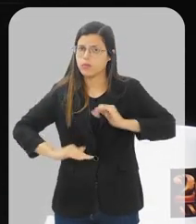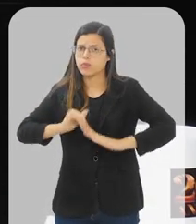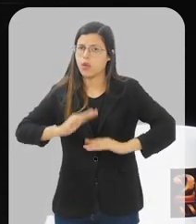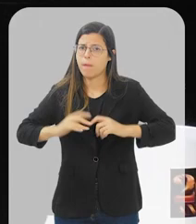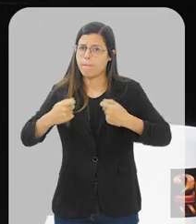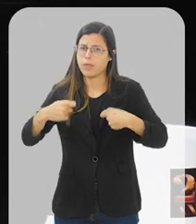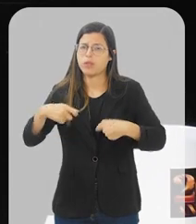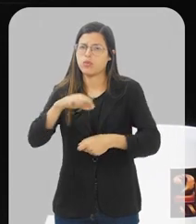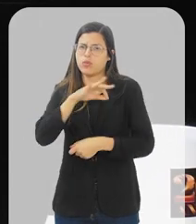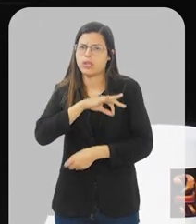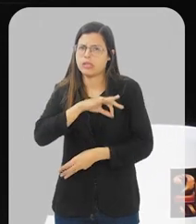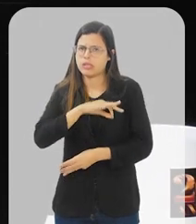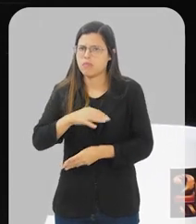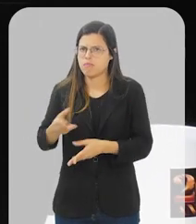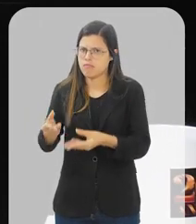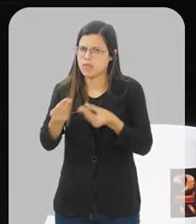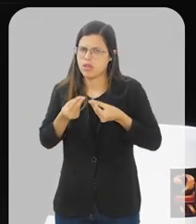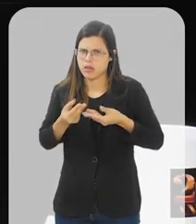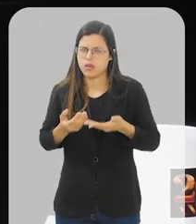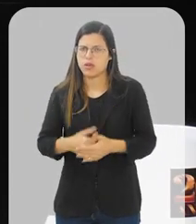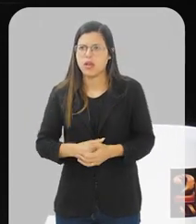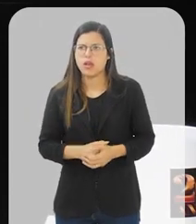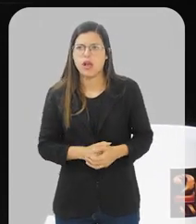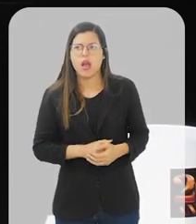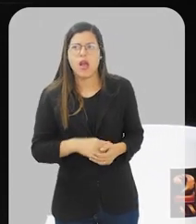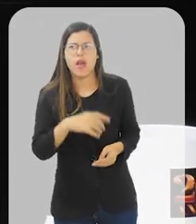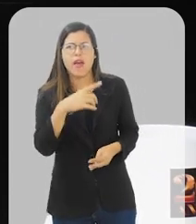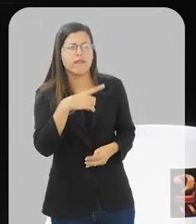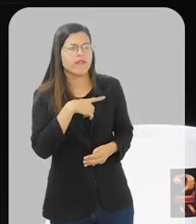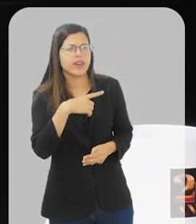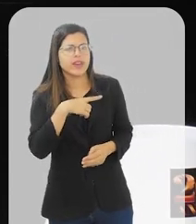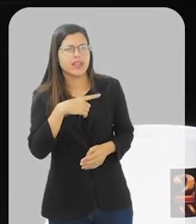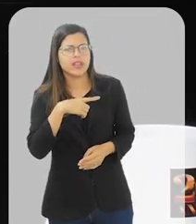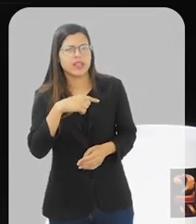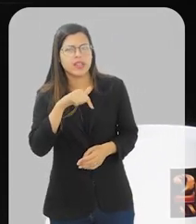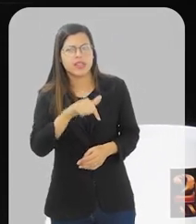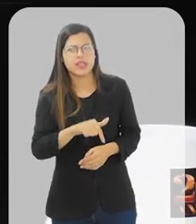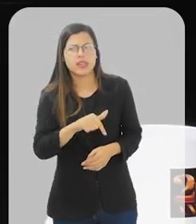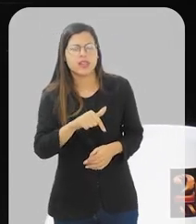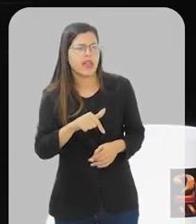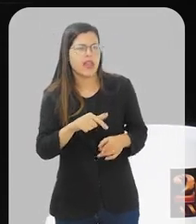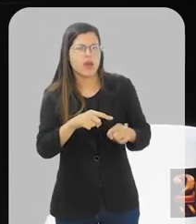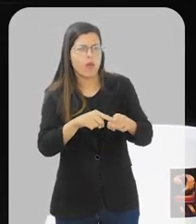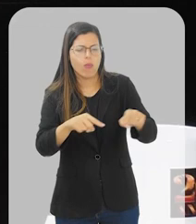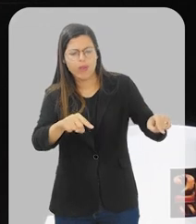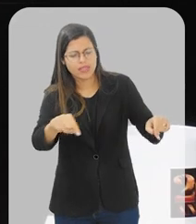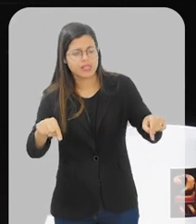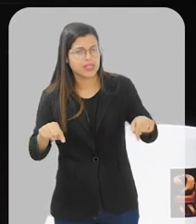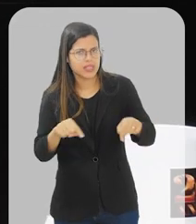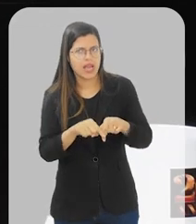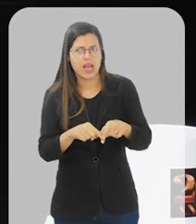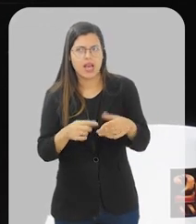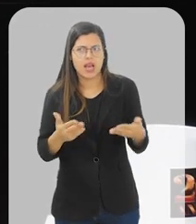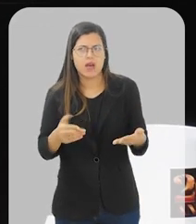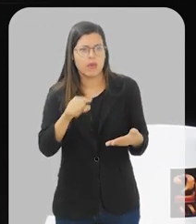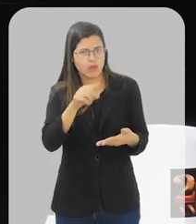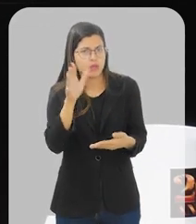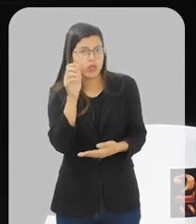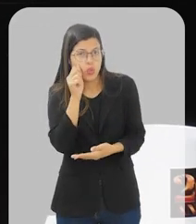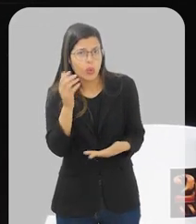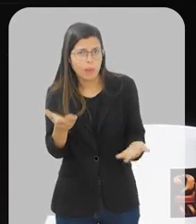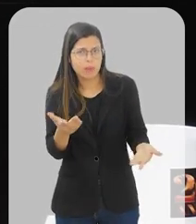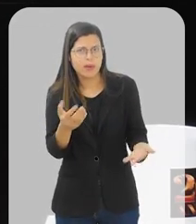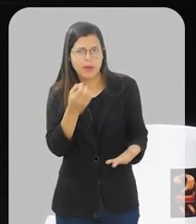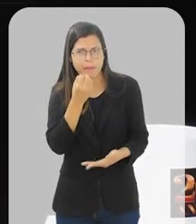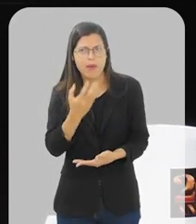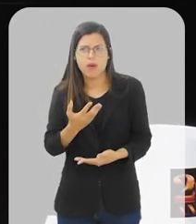o que eu vou fazer lá. Não, mas você vai conhecer, pô, vai ter um galpão lá com colchonete pra galera e vai ter um...